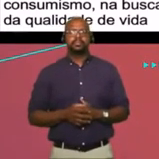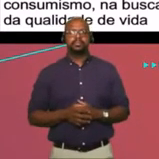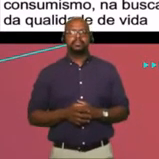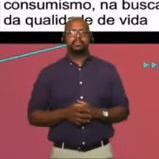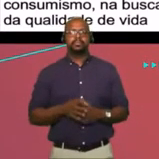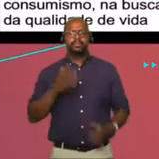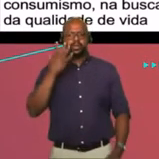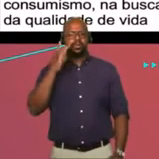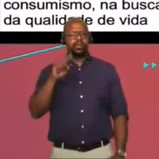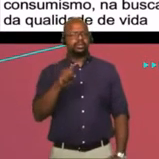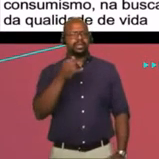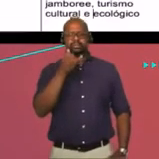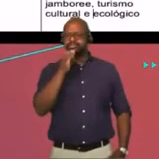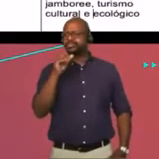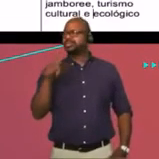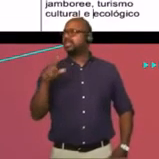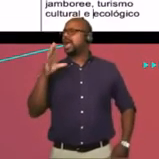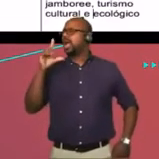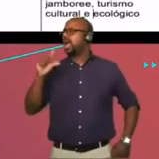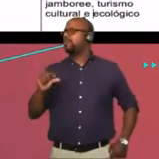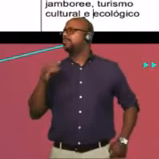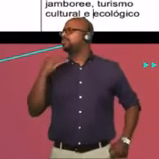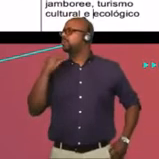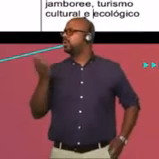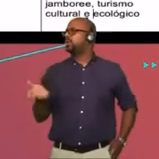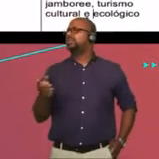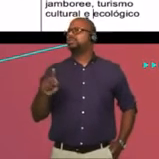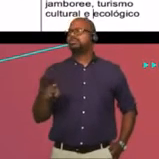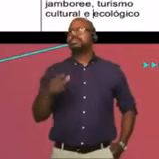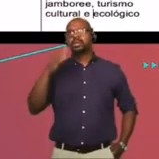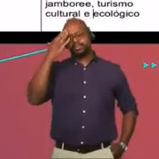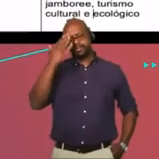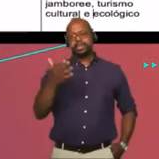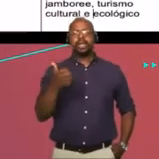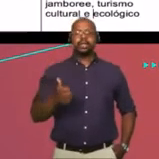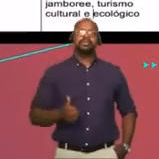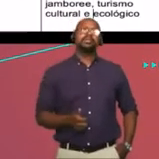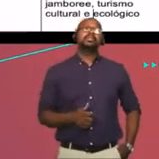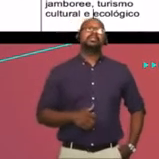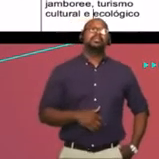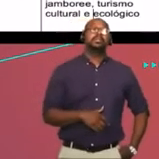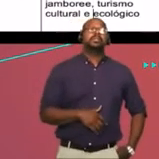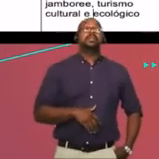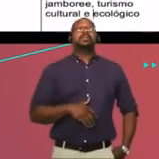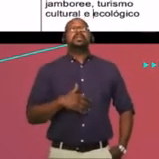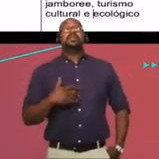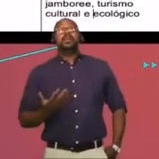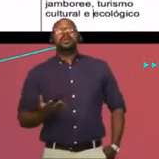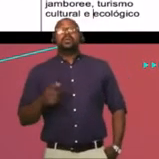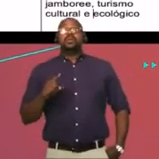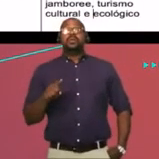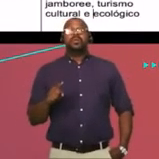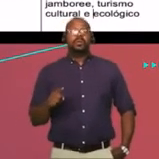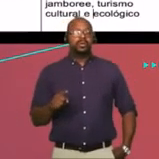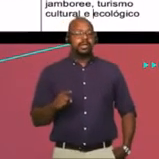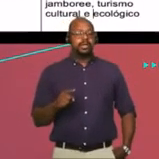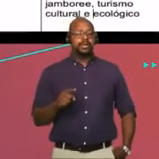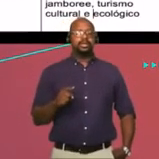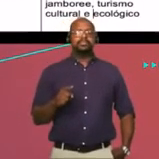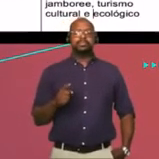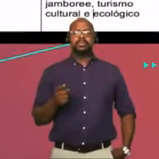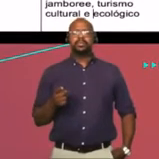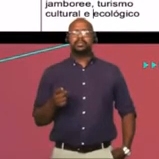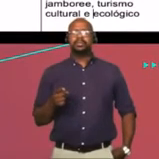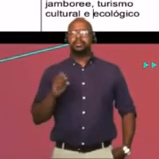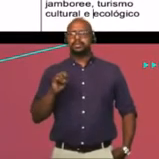e eu acho que essa bateria assim aqui já acabou em obrigado então o eu